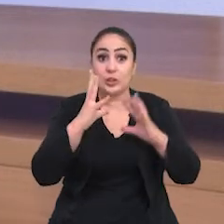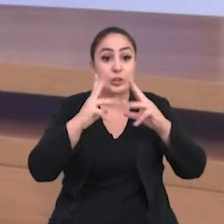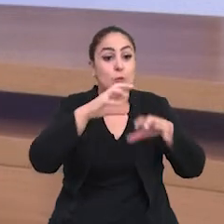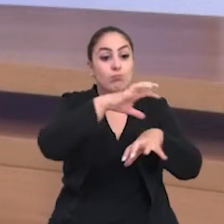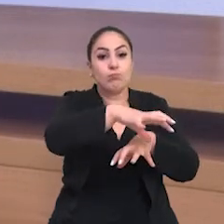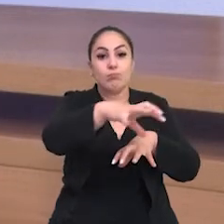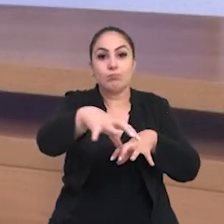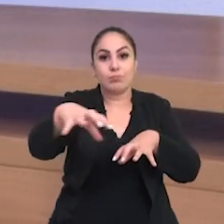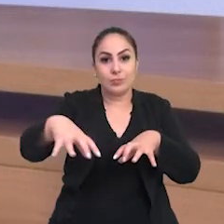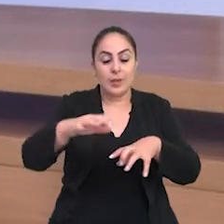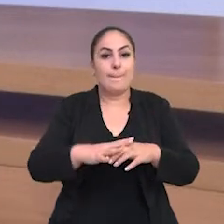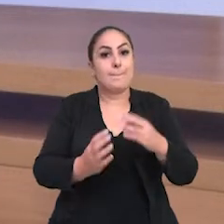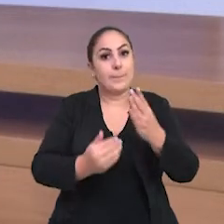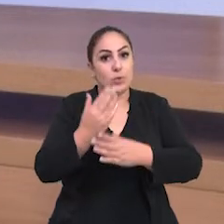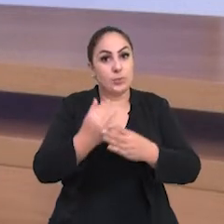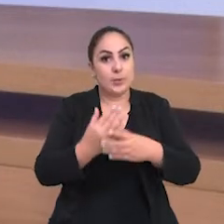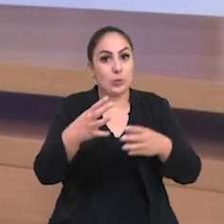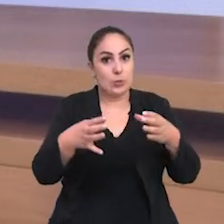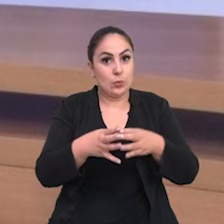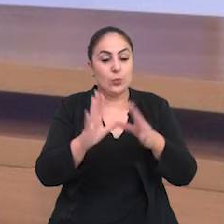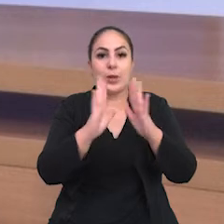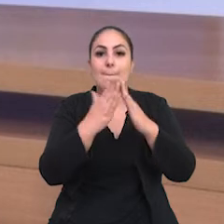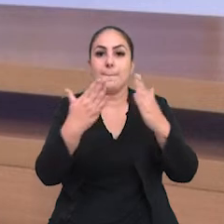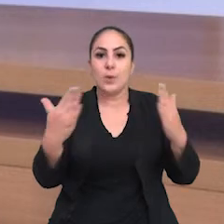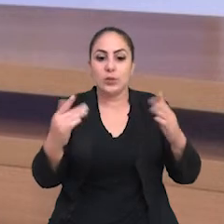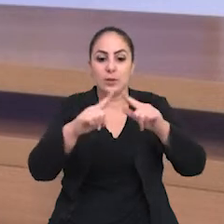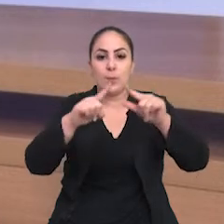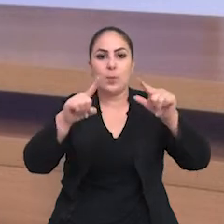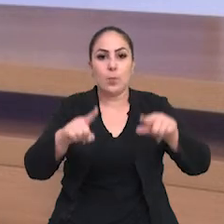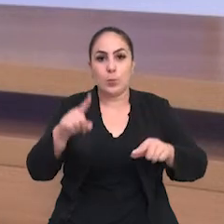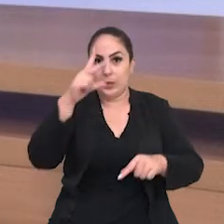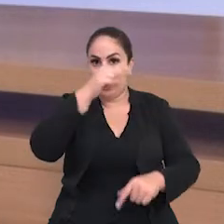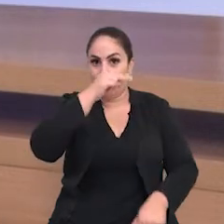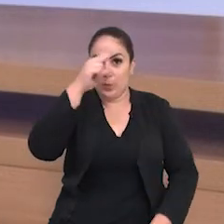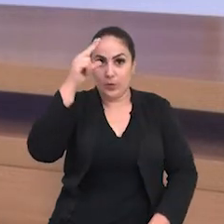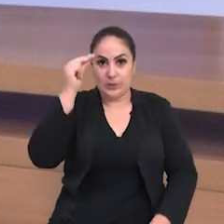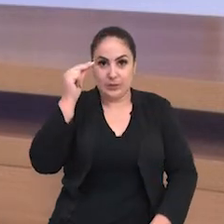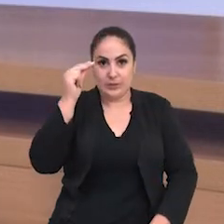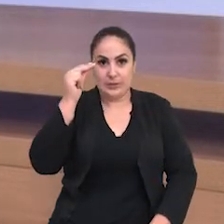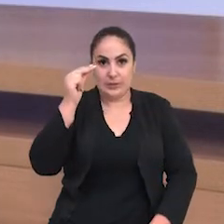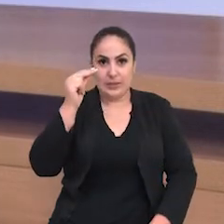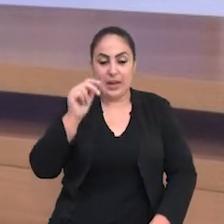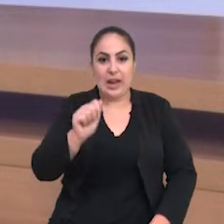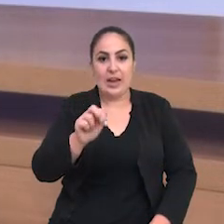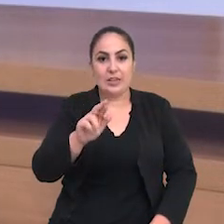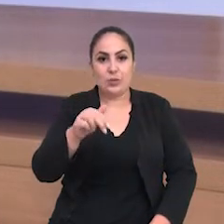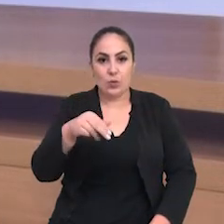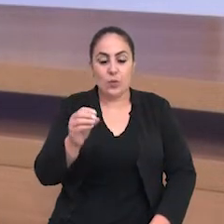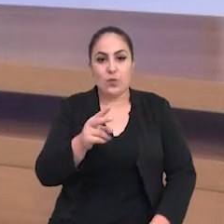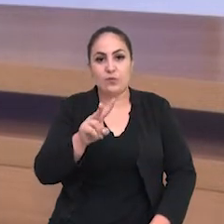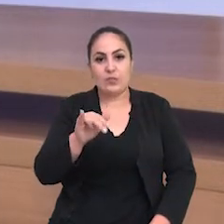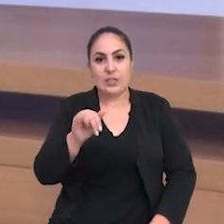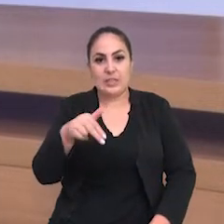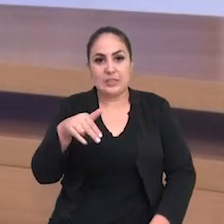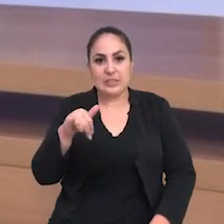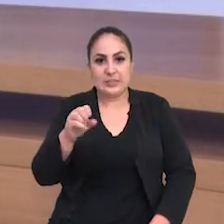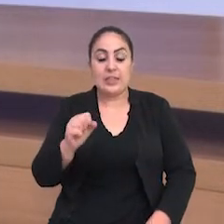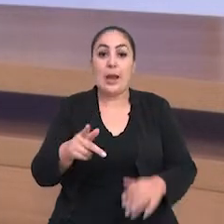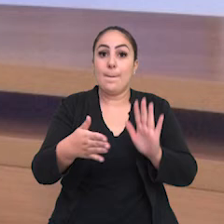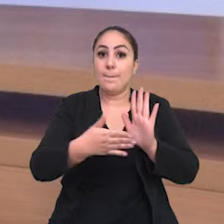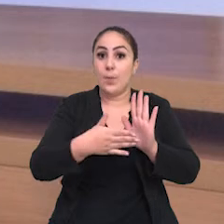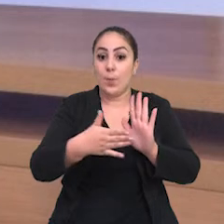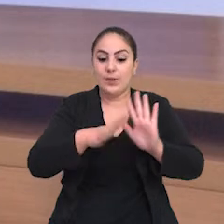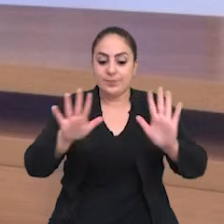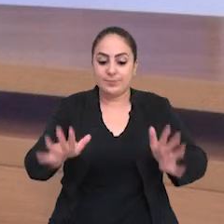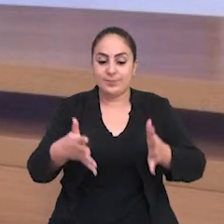todos os cantos, produzida pela equipe da Biblioteca Pública Municipal Arno Wianiski. A